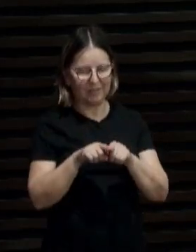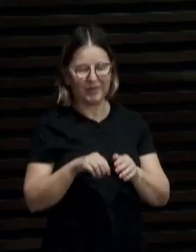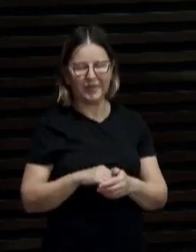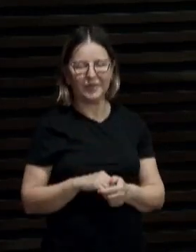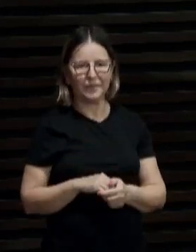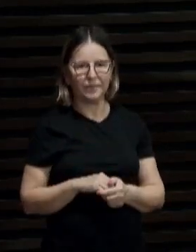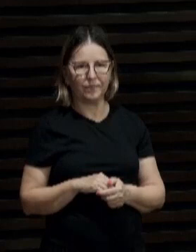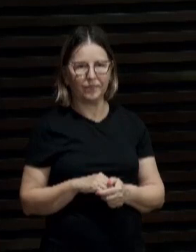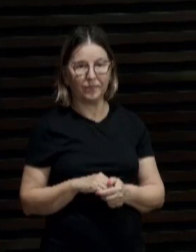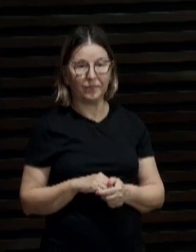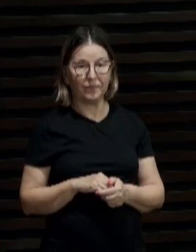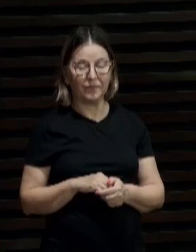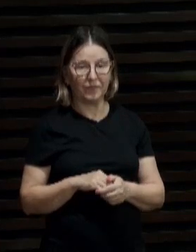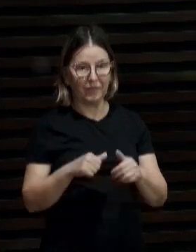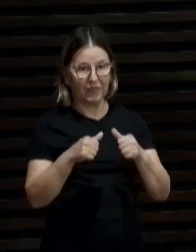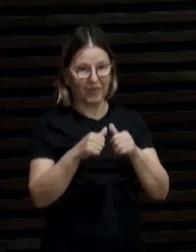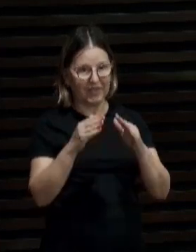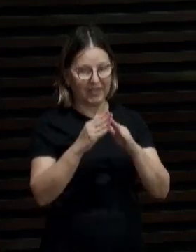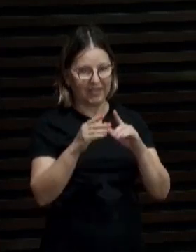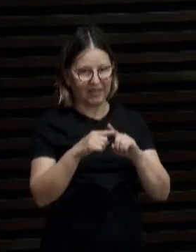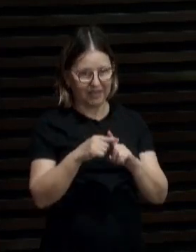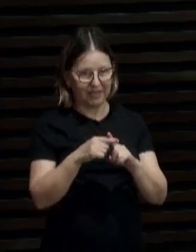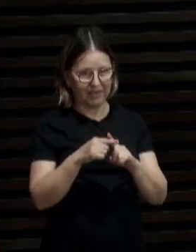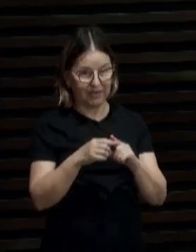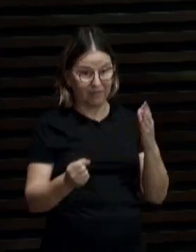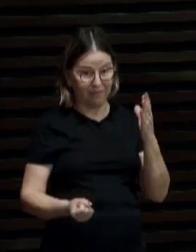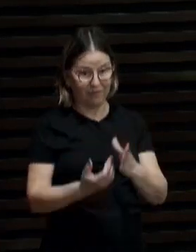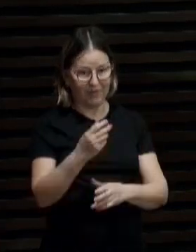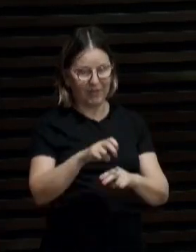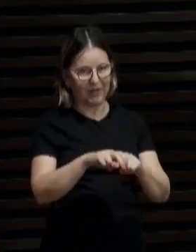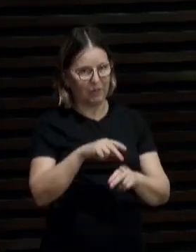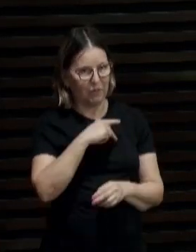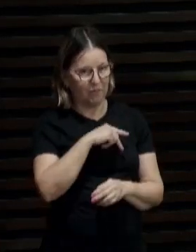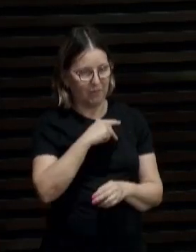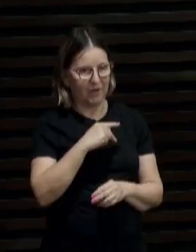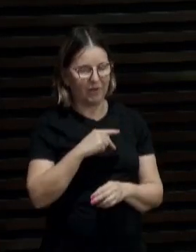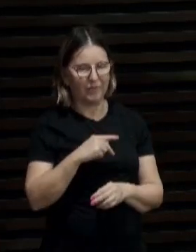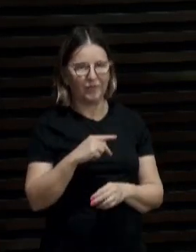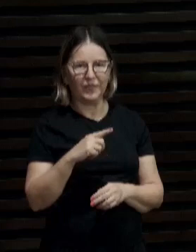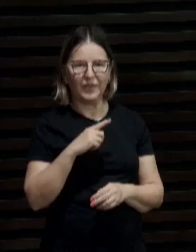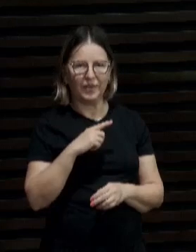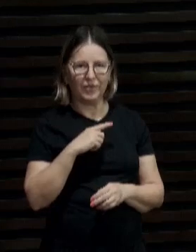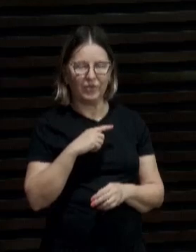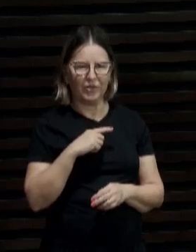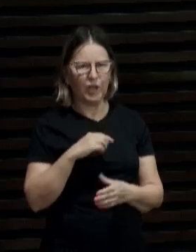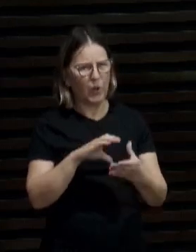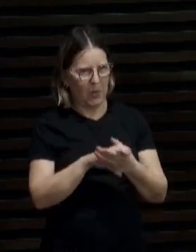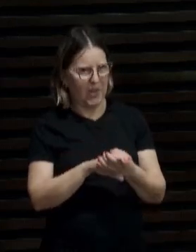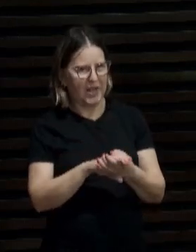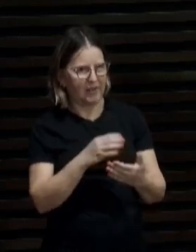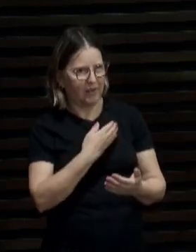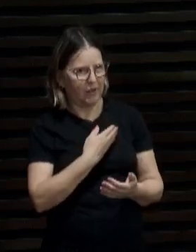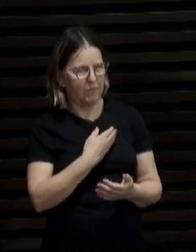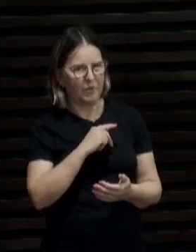foi fundado por Paulo, teve Timóteo, tinha Priscila e Áquila, tinha Maria, Apolo também esteve